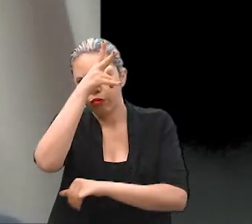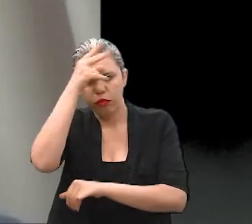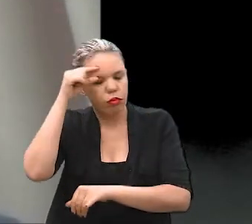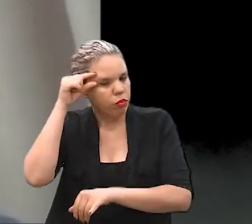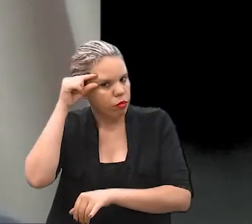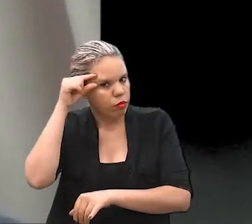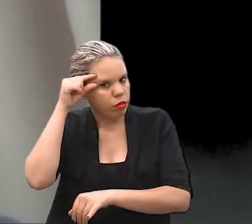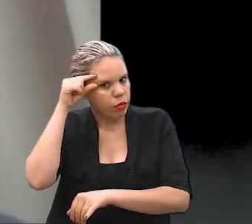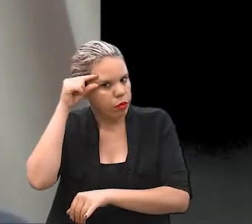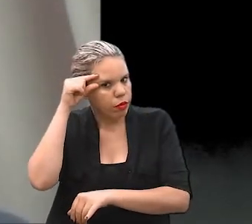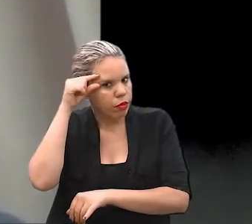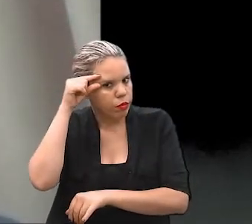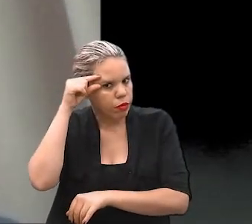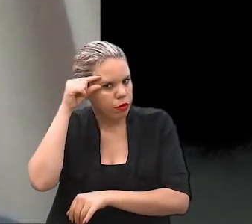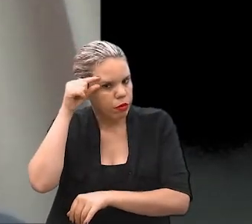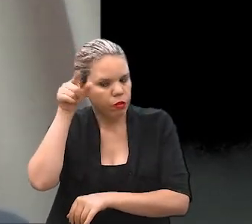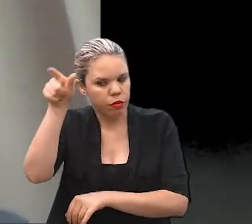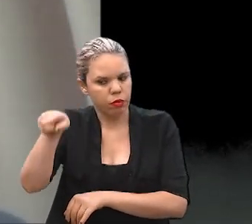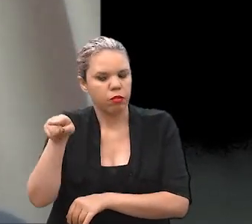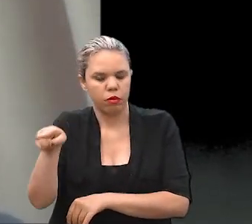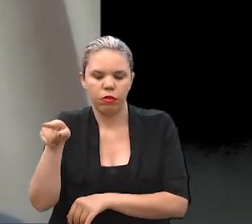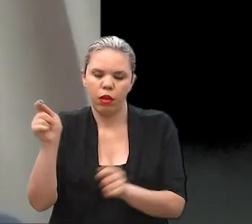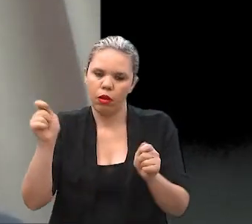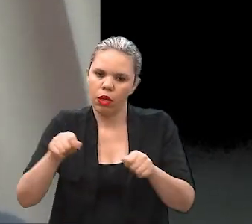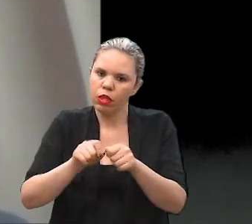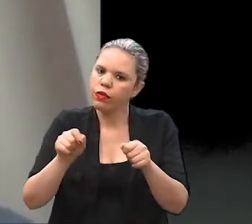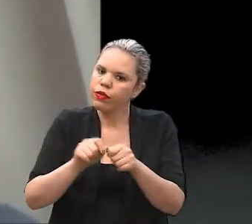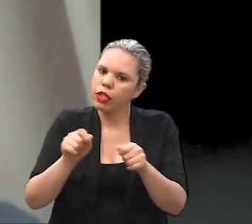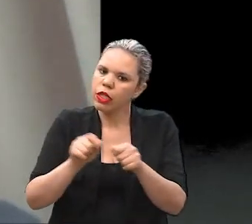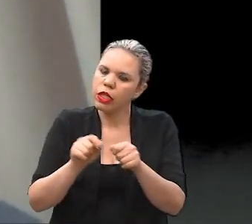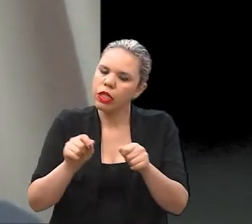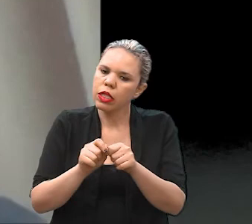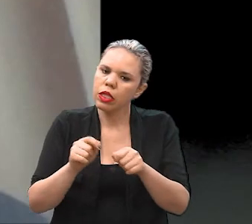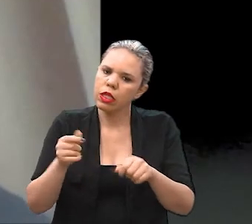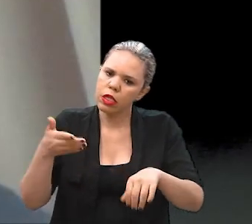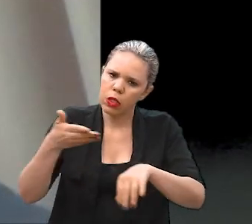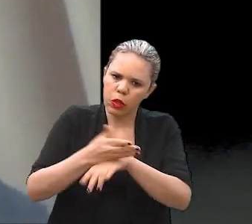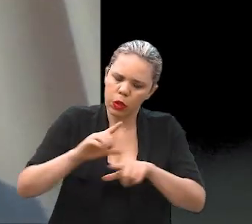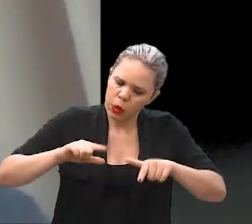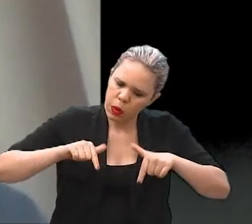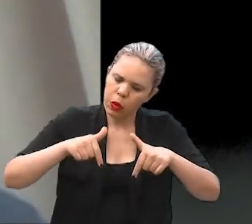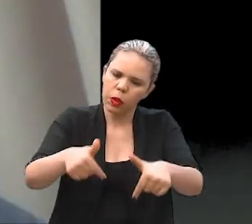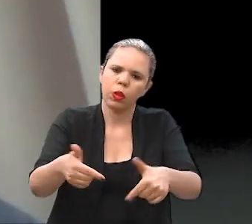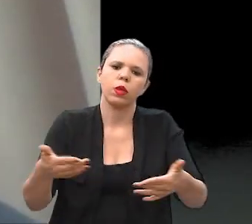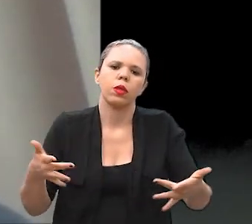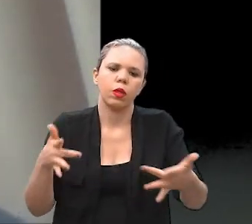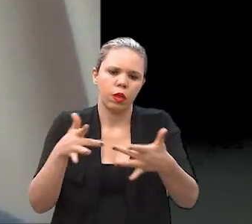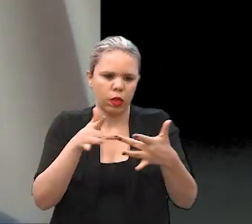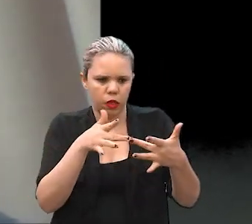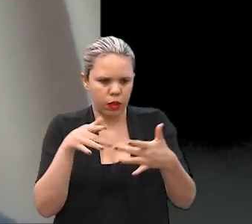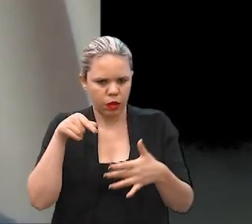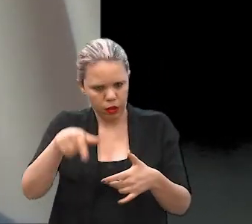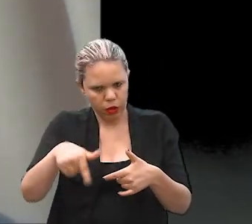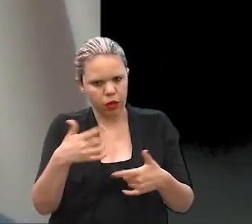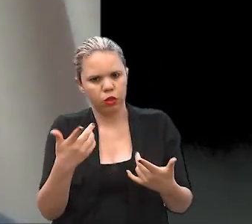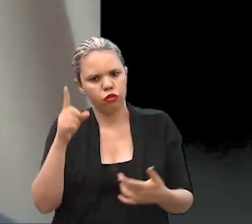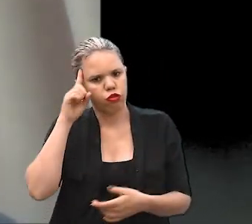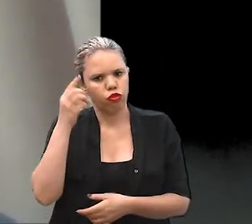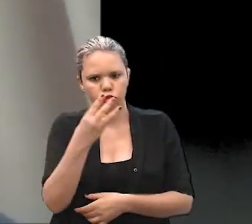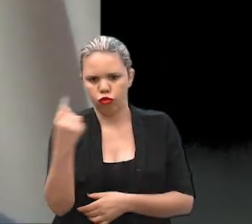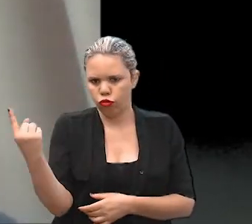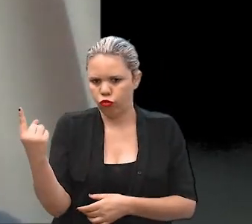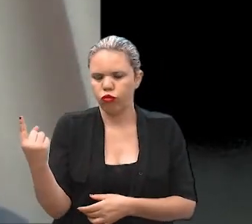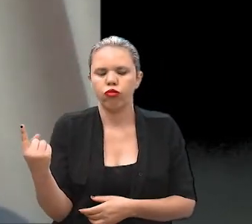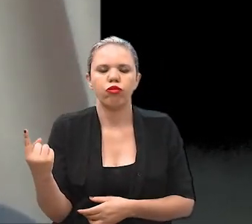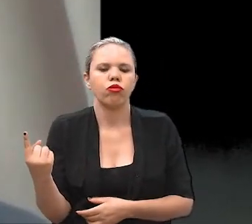Jonas Donizete para que ele pudesse fazer uma intervenção, uma intermediação nessa questão do dia 31, porque